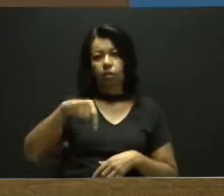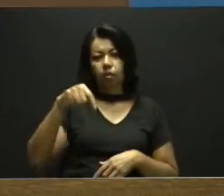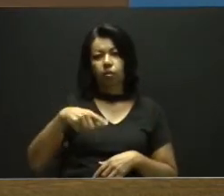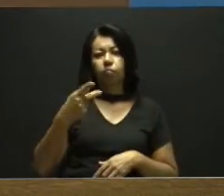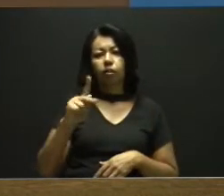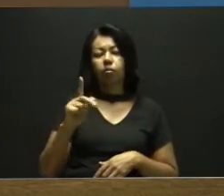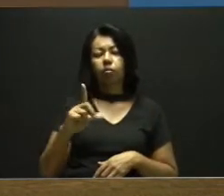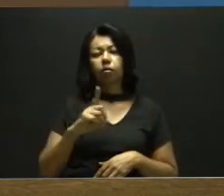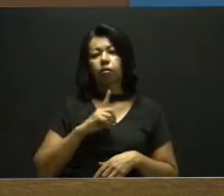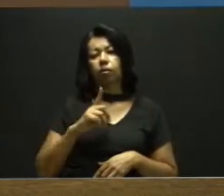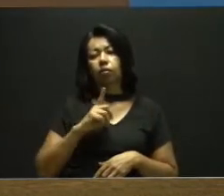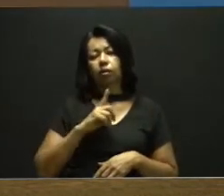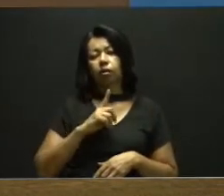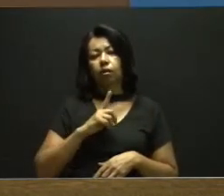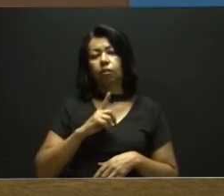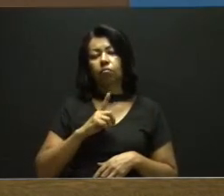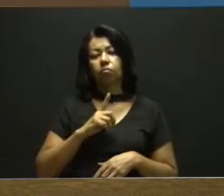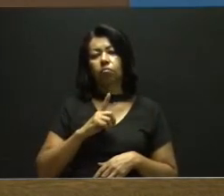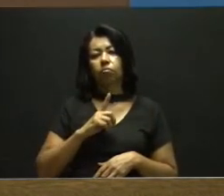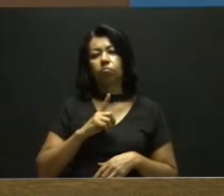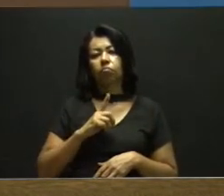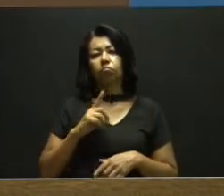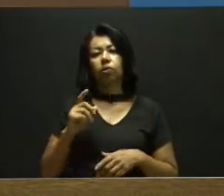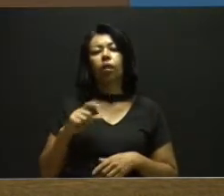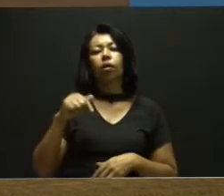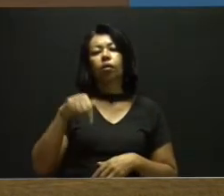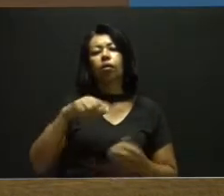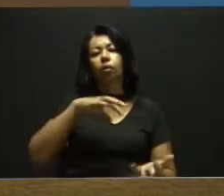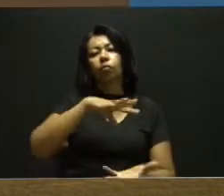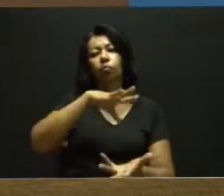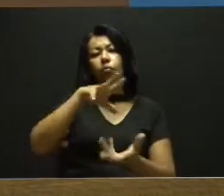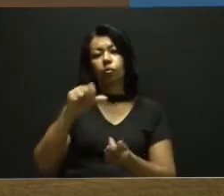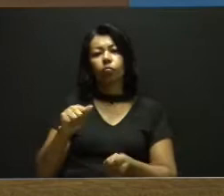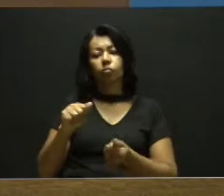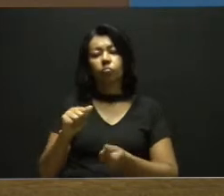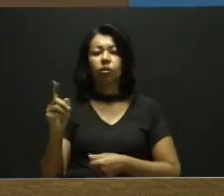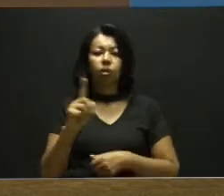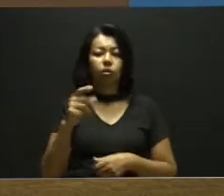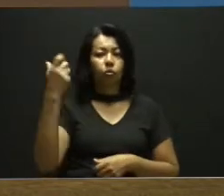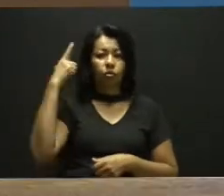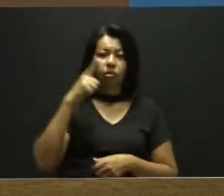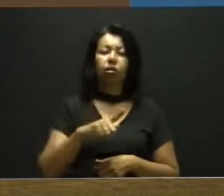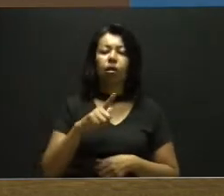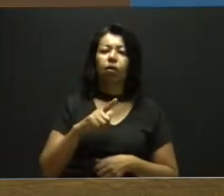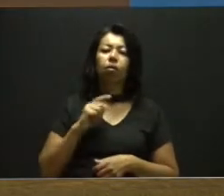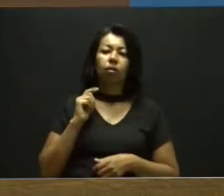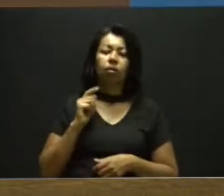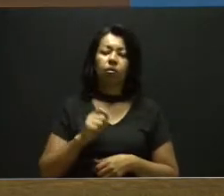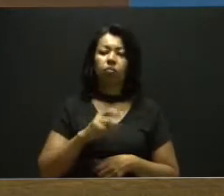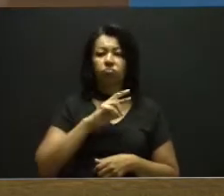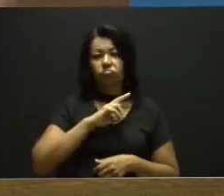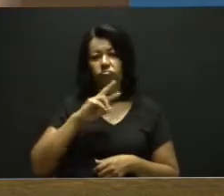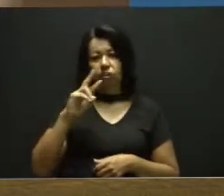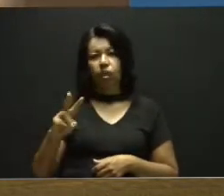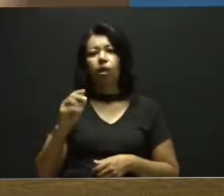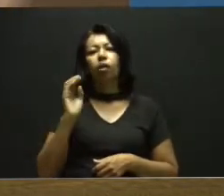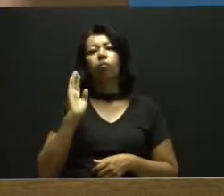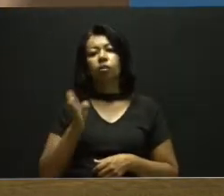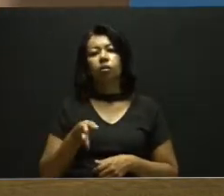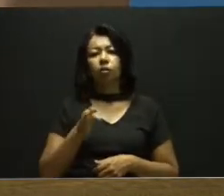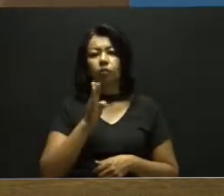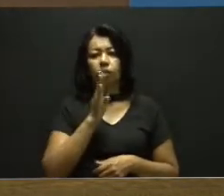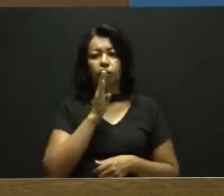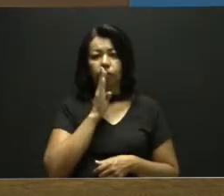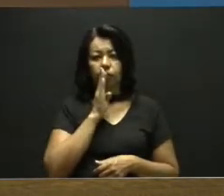enfrenta o mundo pelos que não consegue ainda enfrentá lo e pelos que foram silenciados nos